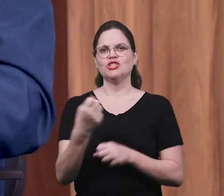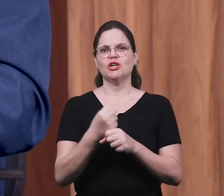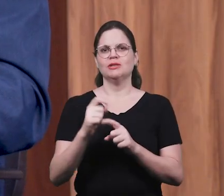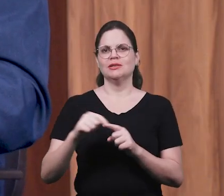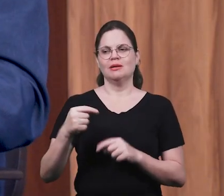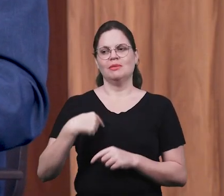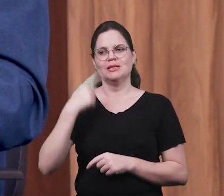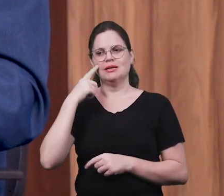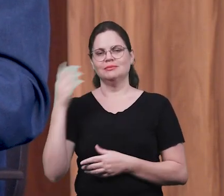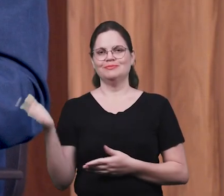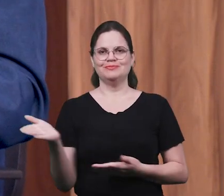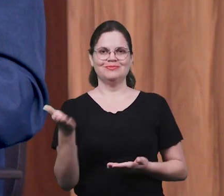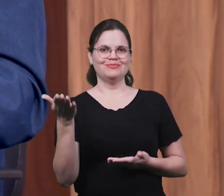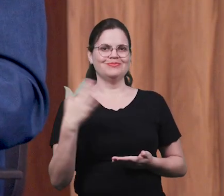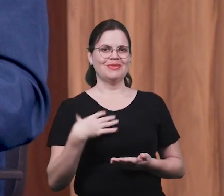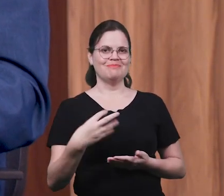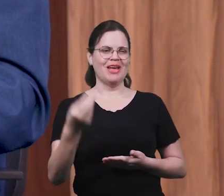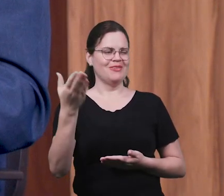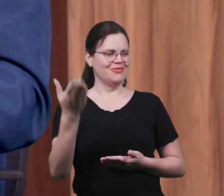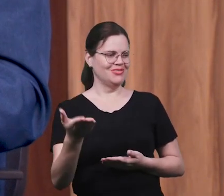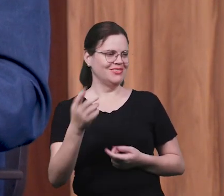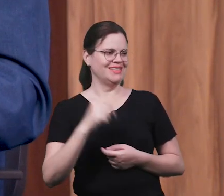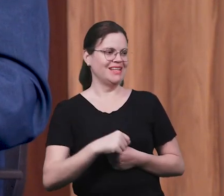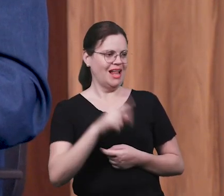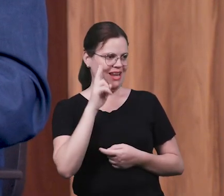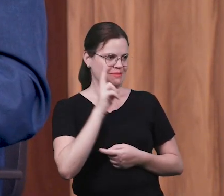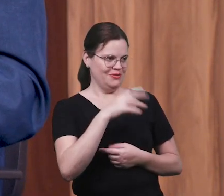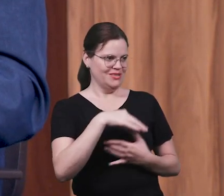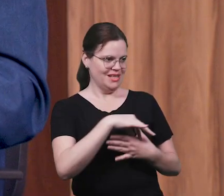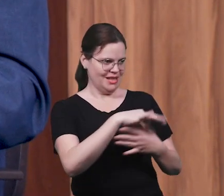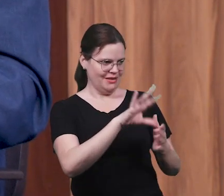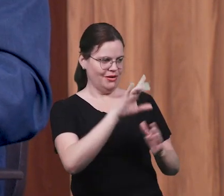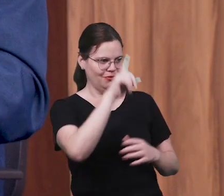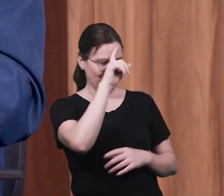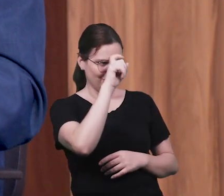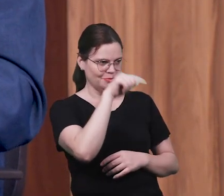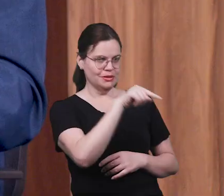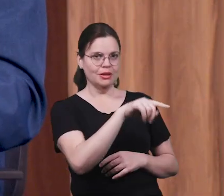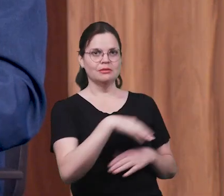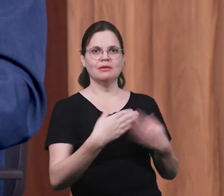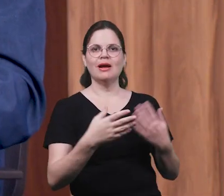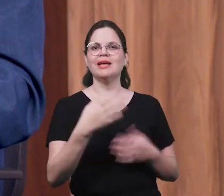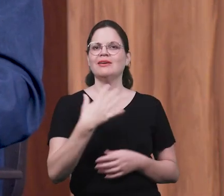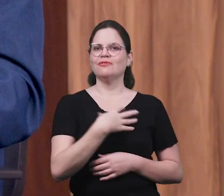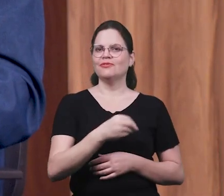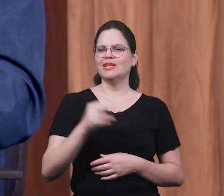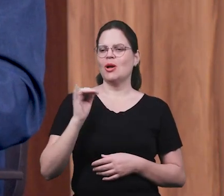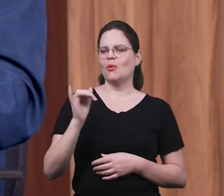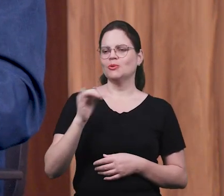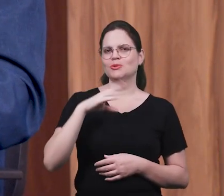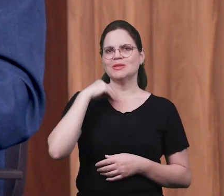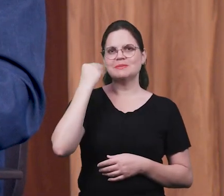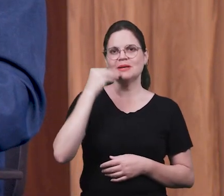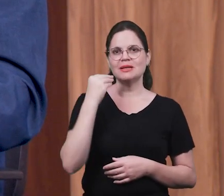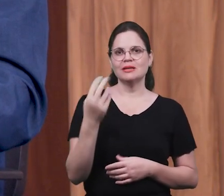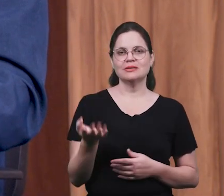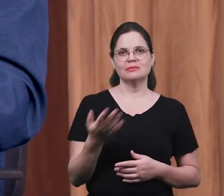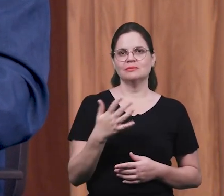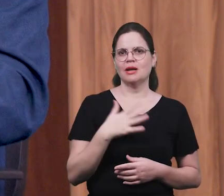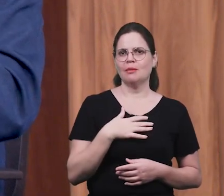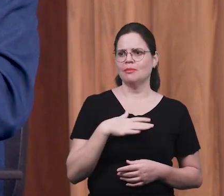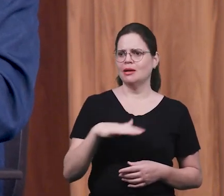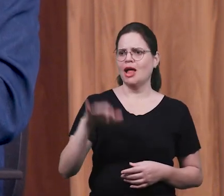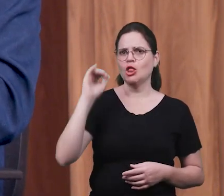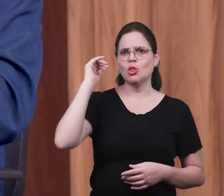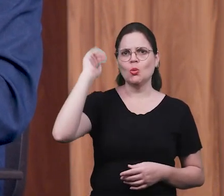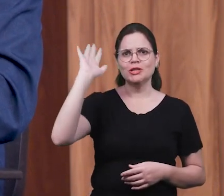levavam para o hospital, tudo, foi uma alegria muito grande. A filha falou que a mãe contou a experiência, então isso foi